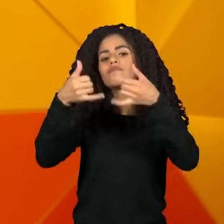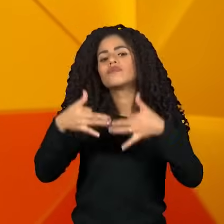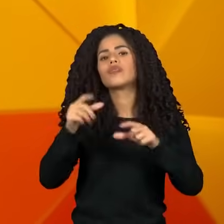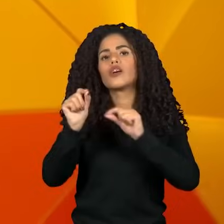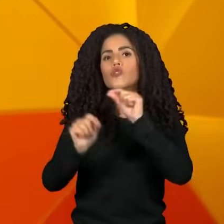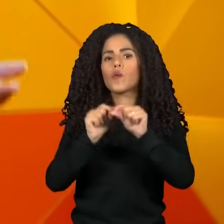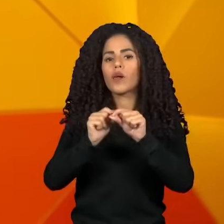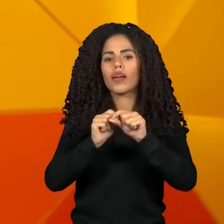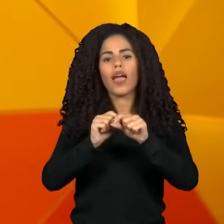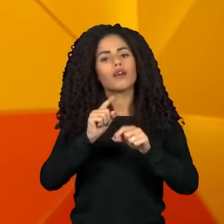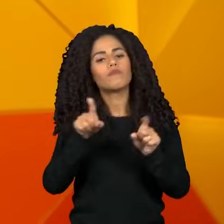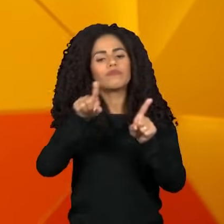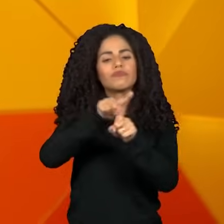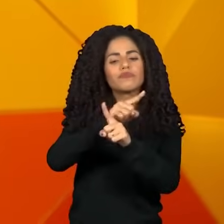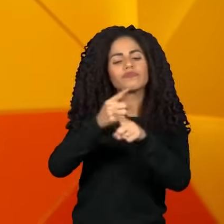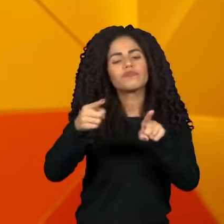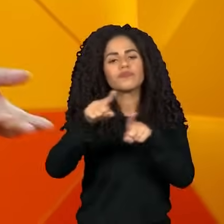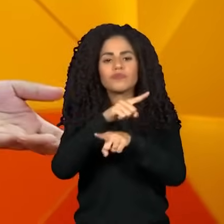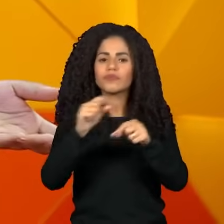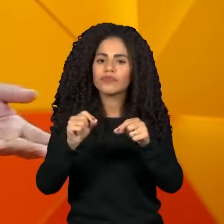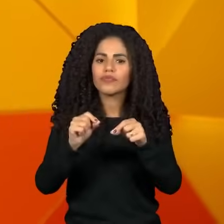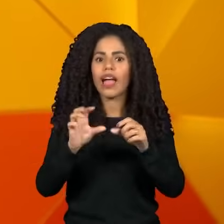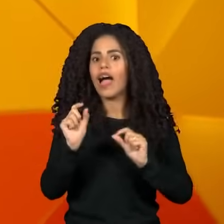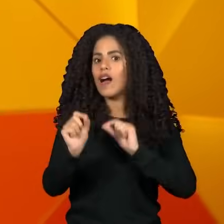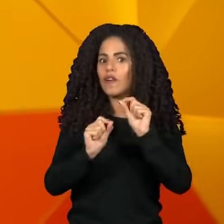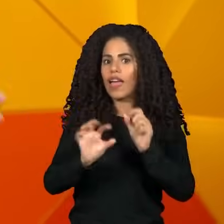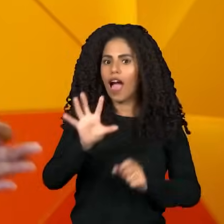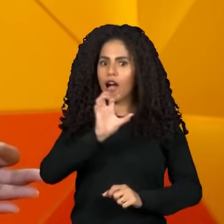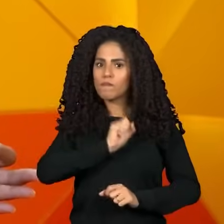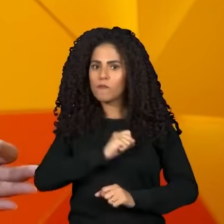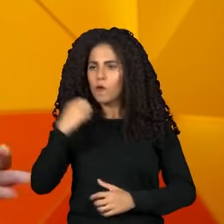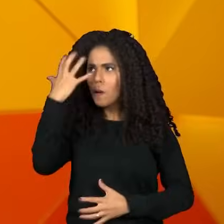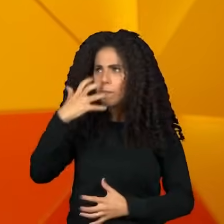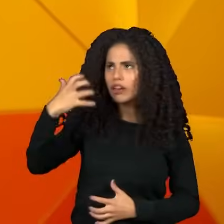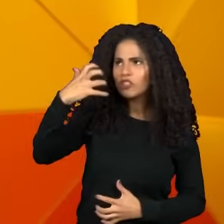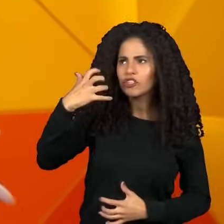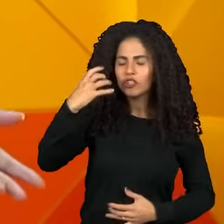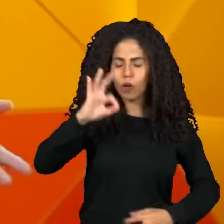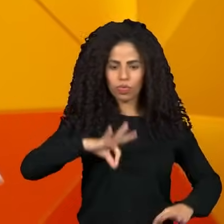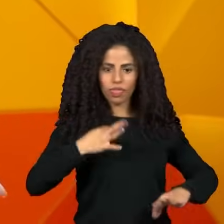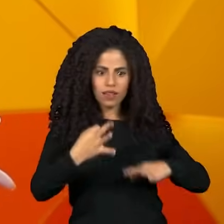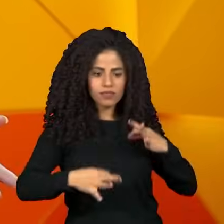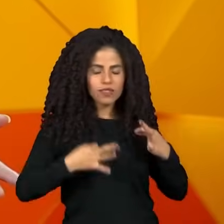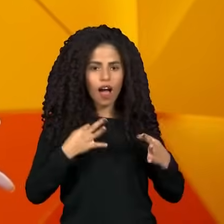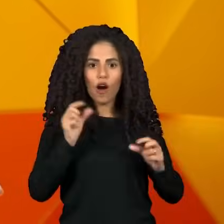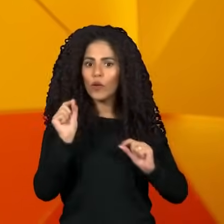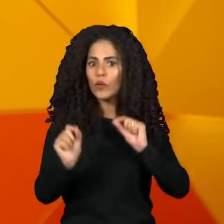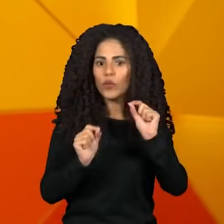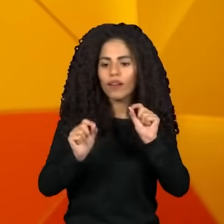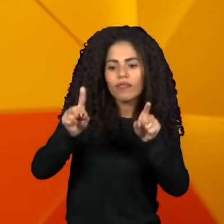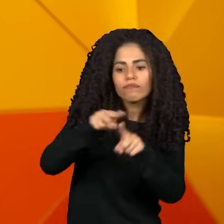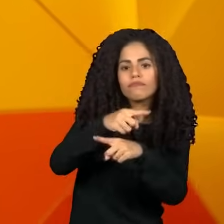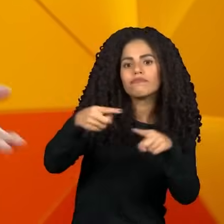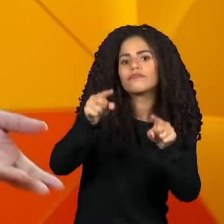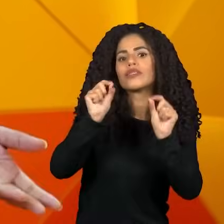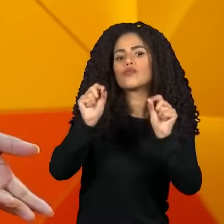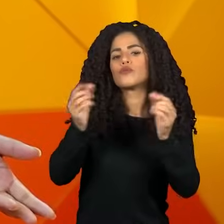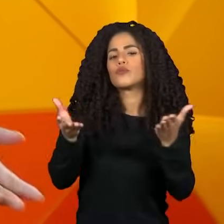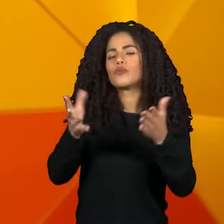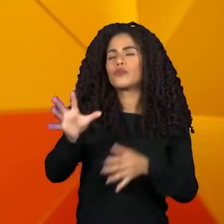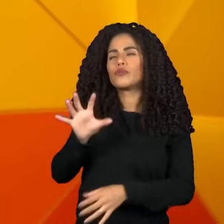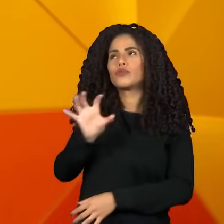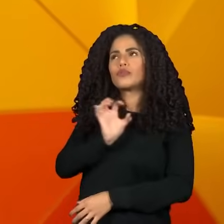corações. Paixões, ciúmes, tesão, flerte, separação. A música negra brasileira se inspira desde sempre no